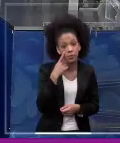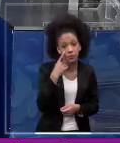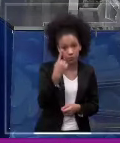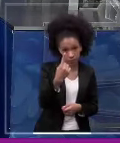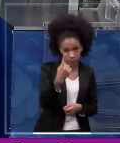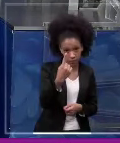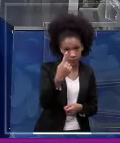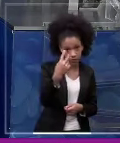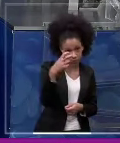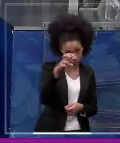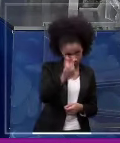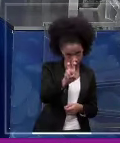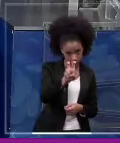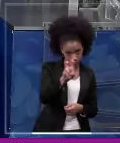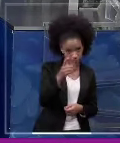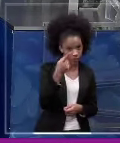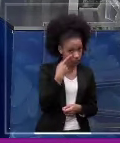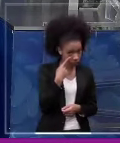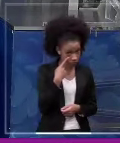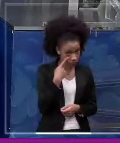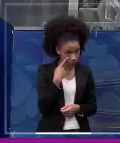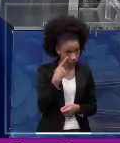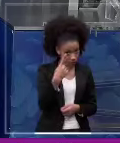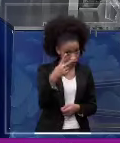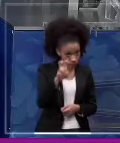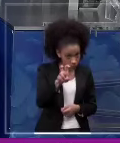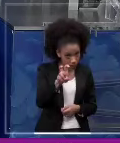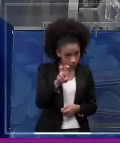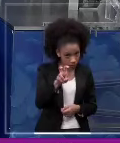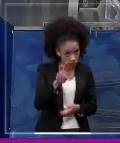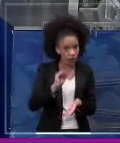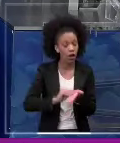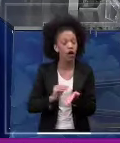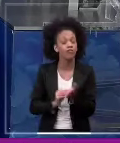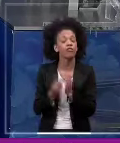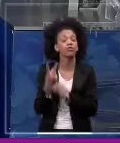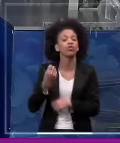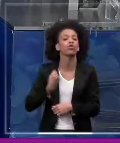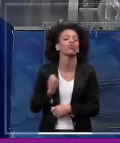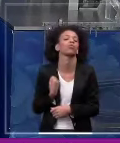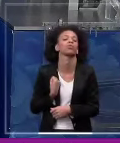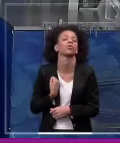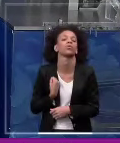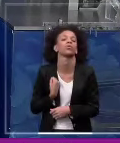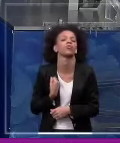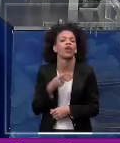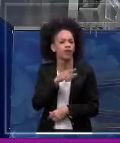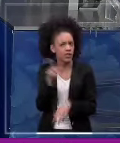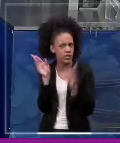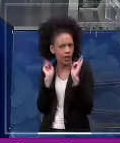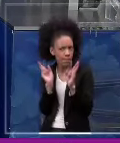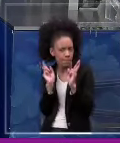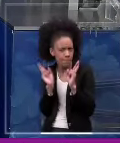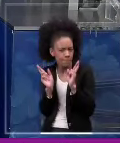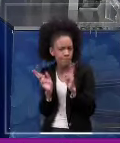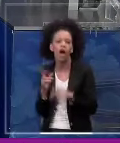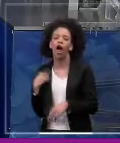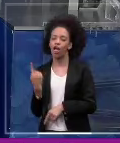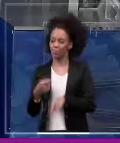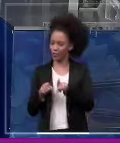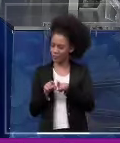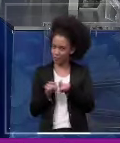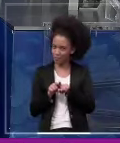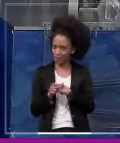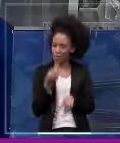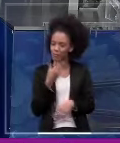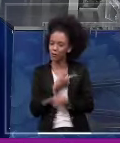15. Azul, 15. Faltam 2 números. Você na expectativa. Estamos na torcida.